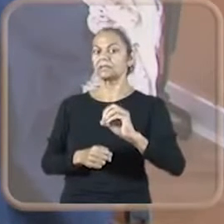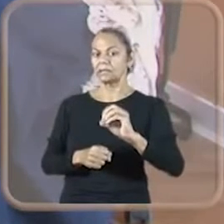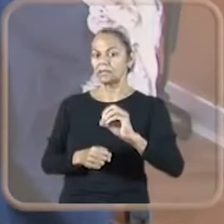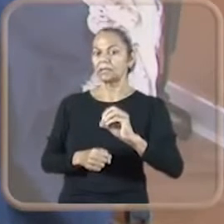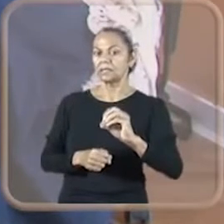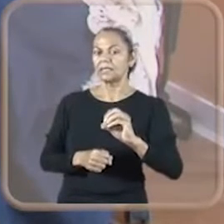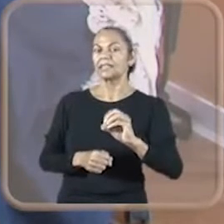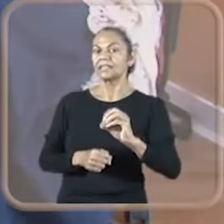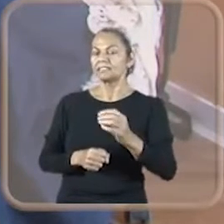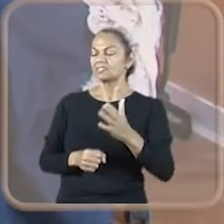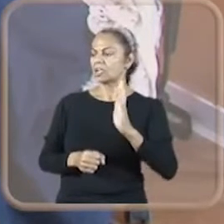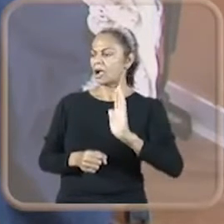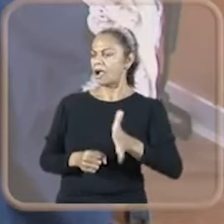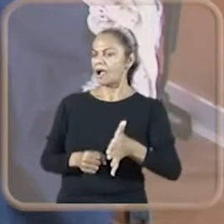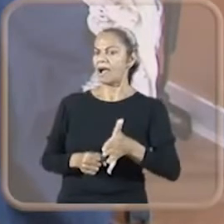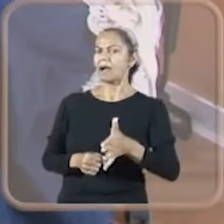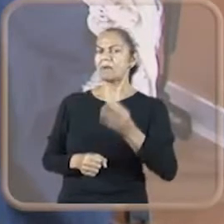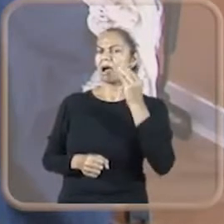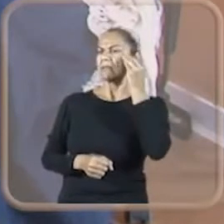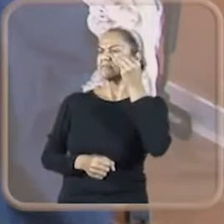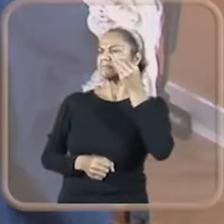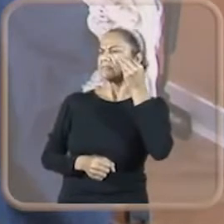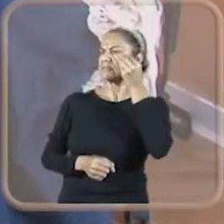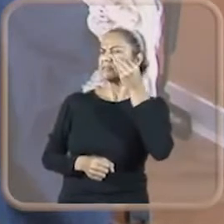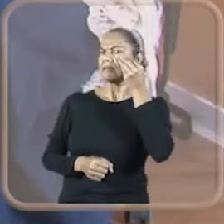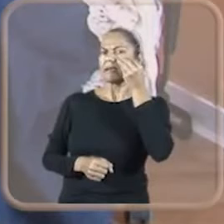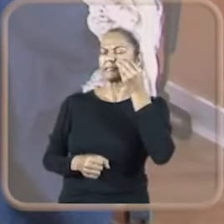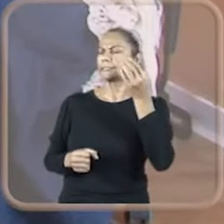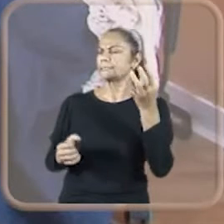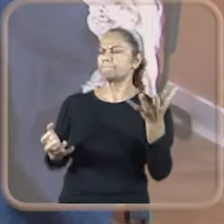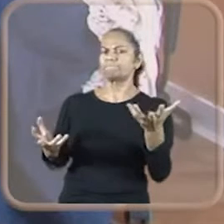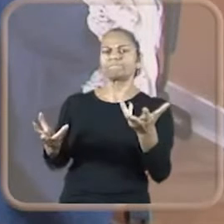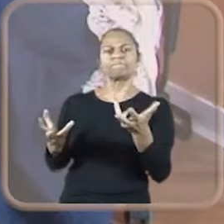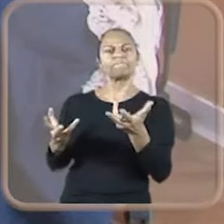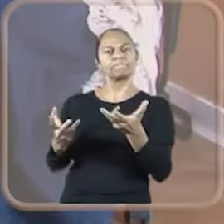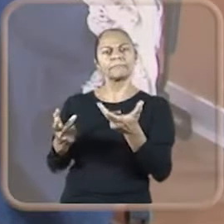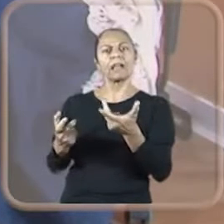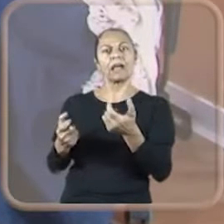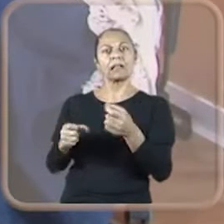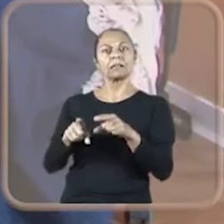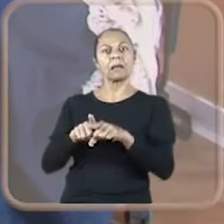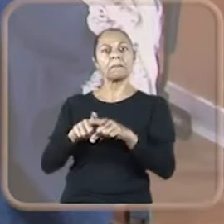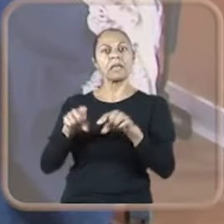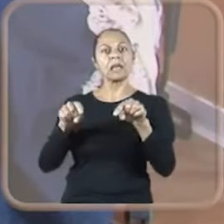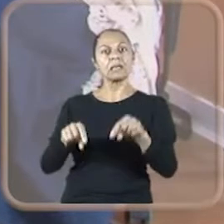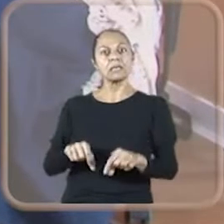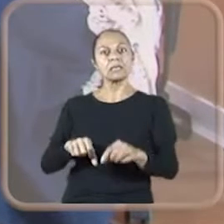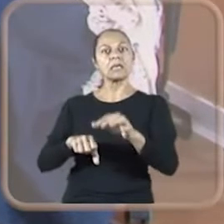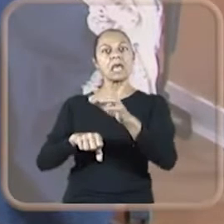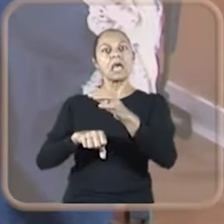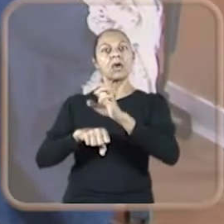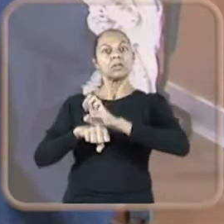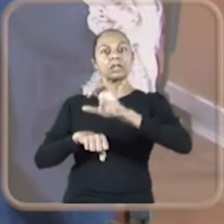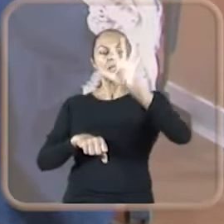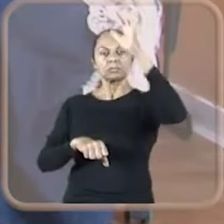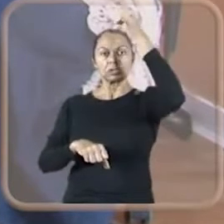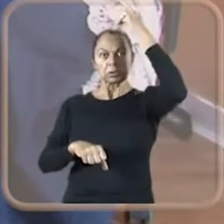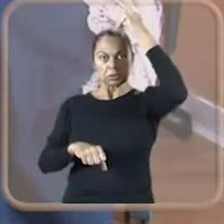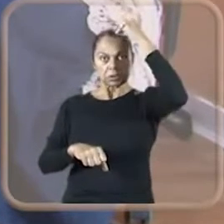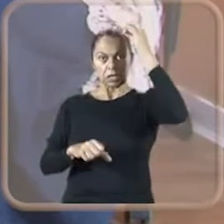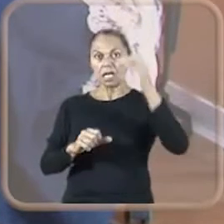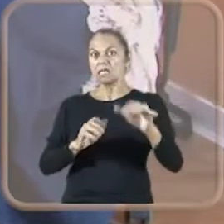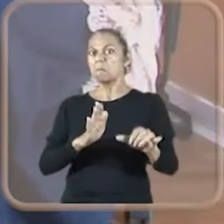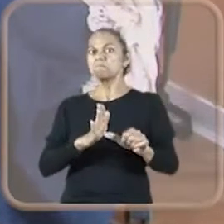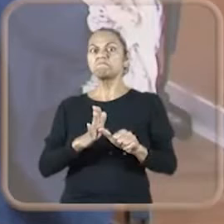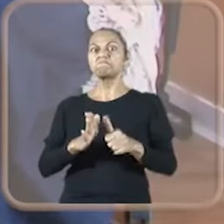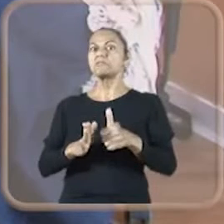30 anos, ou mais de 30 anos, né? A gente não quer falar a idade, tá? Mas uma experiência vasta nessa área, e também pioneira no Espírito Santo